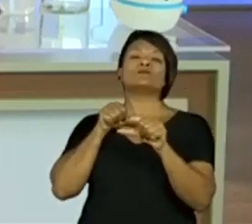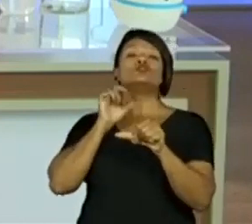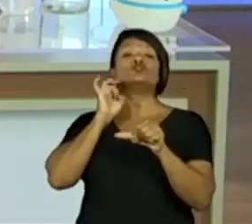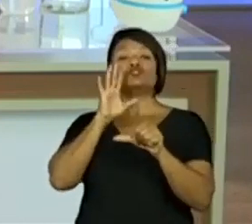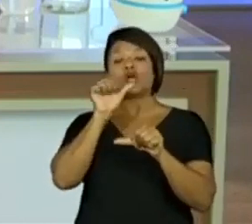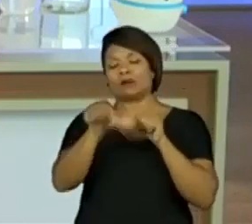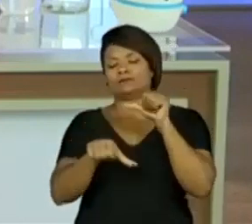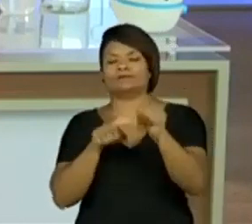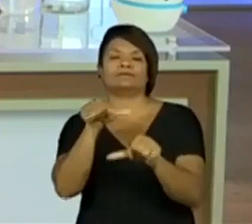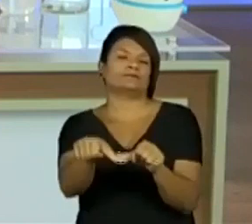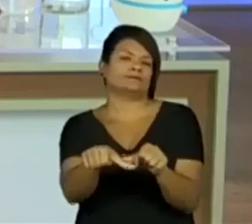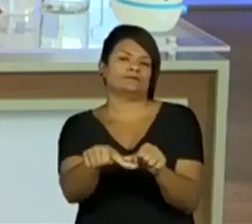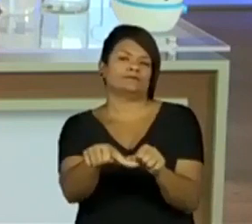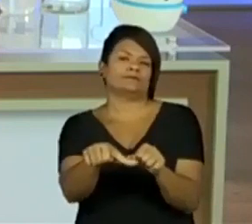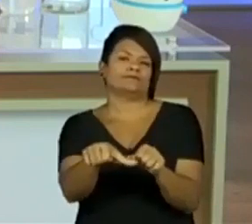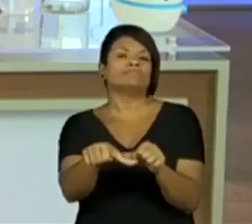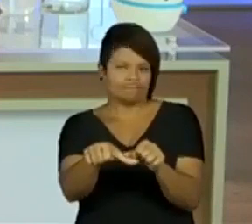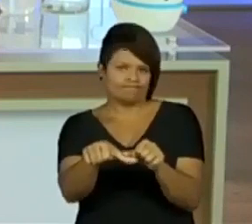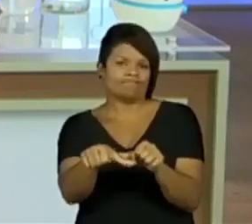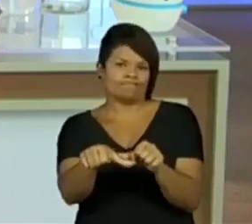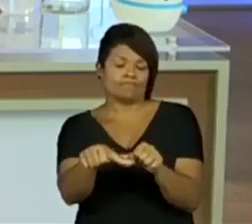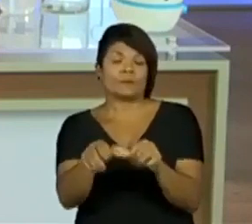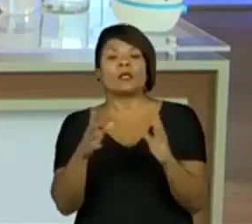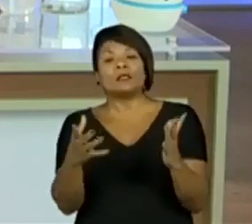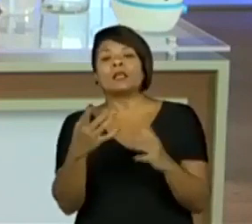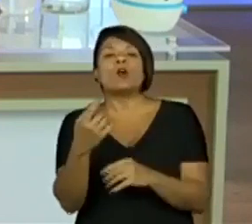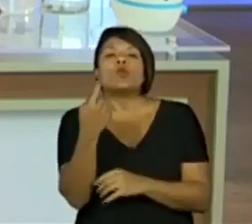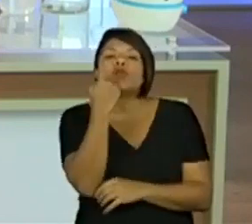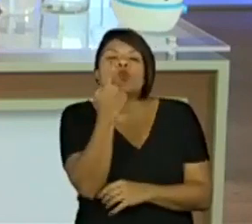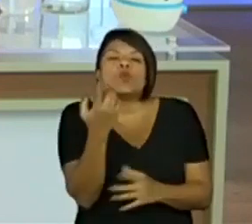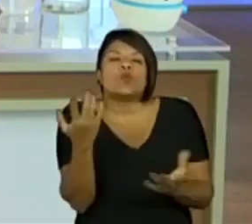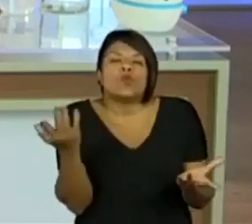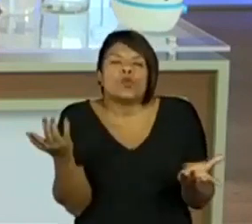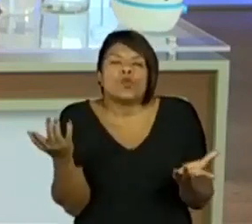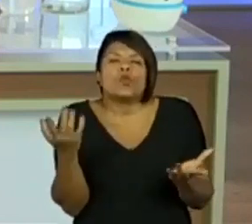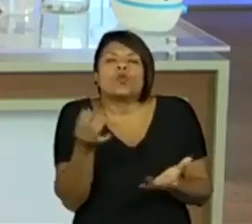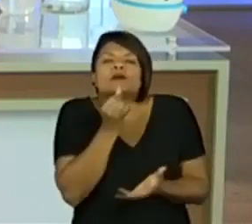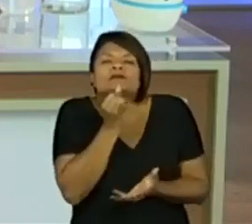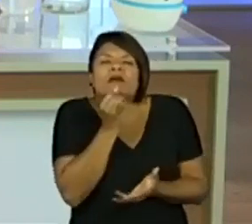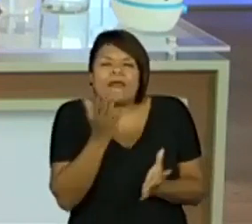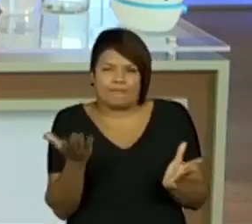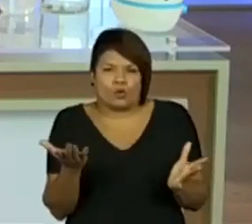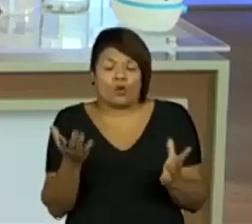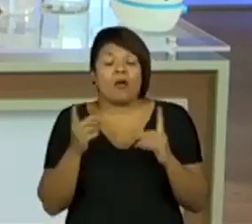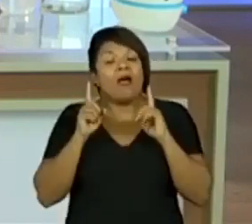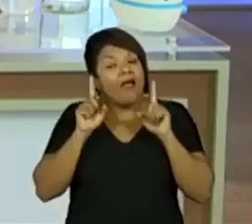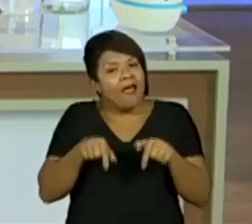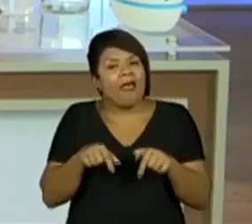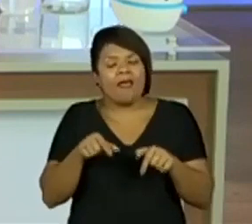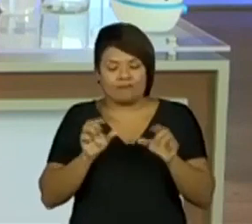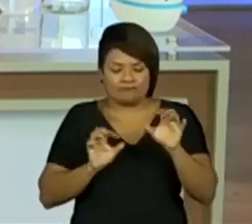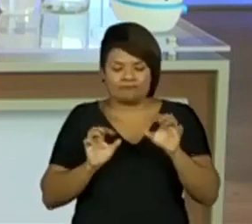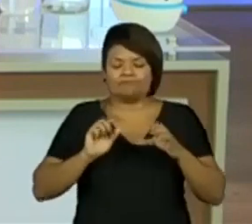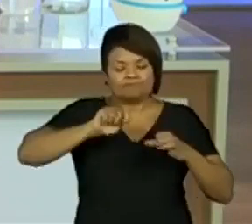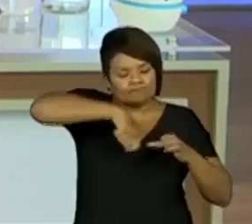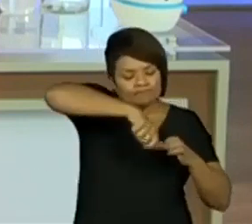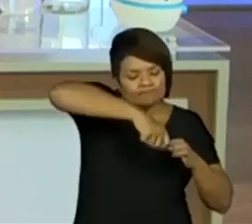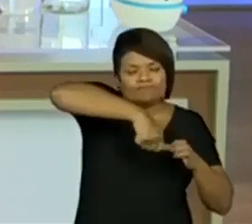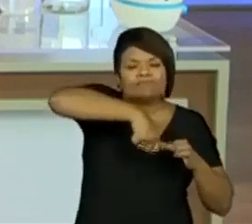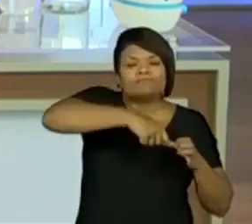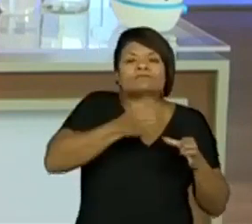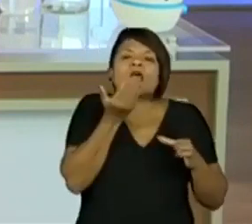original. Um exemplo disso envolve o preparo dos alimentos.